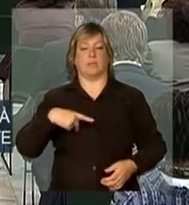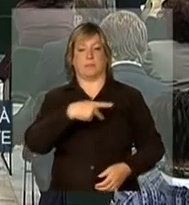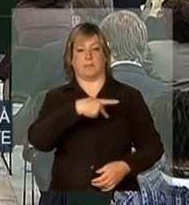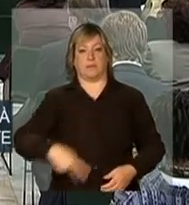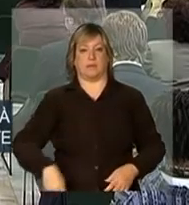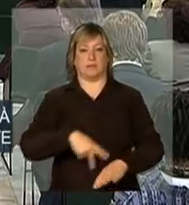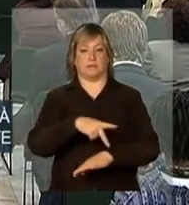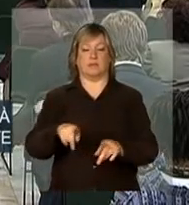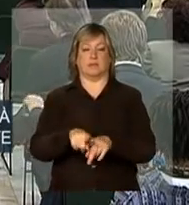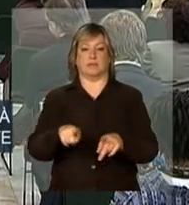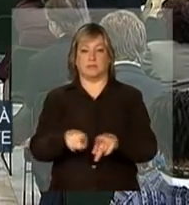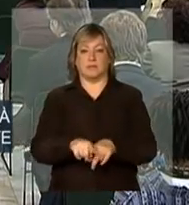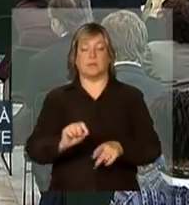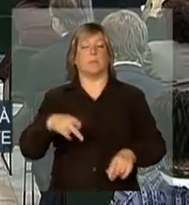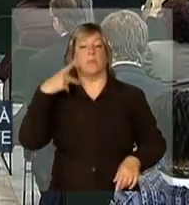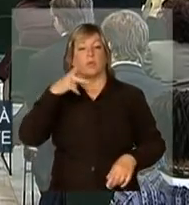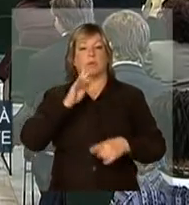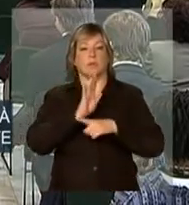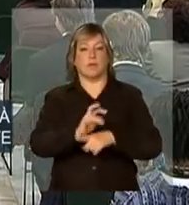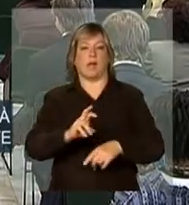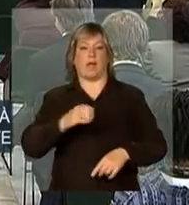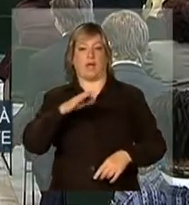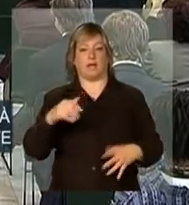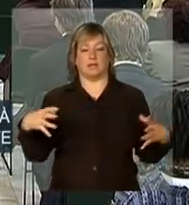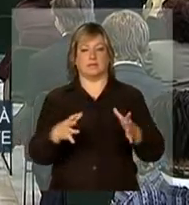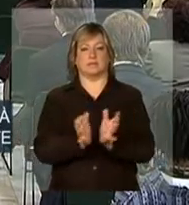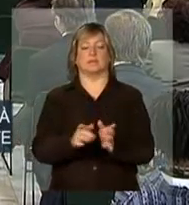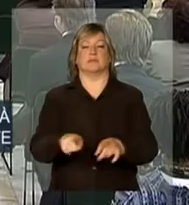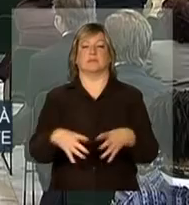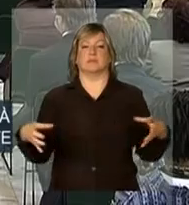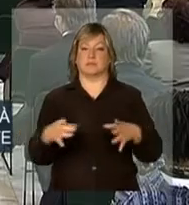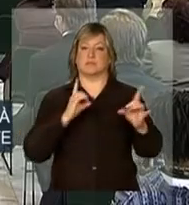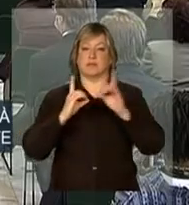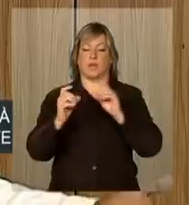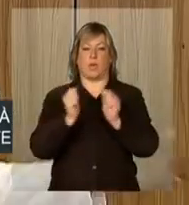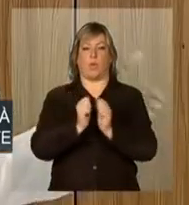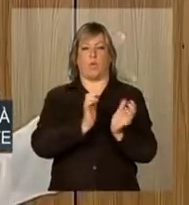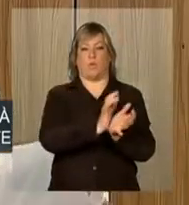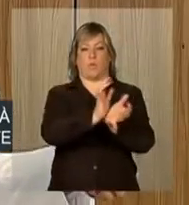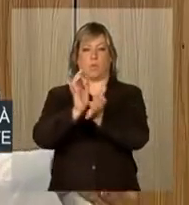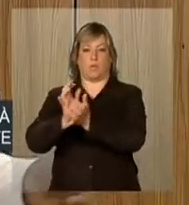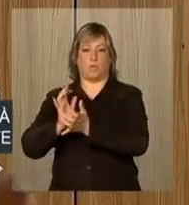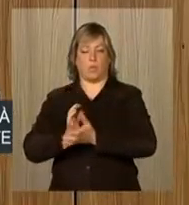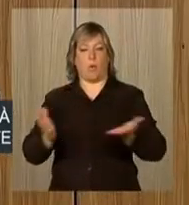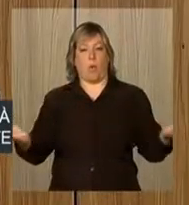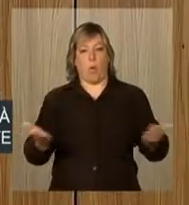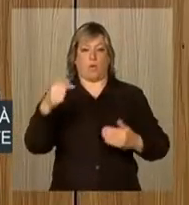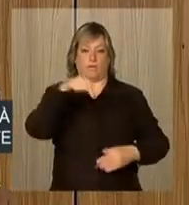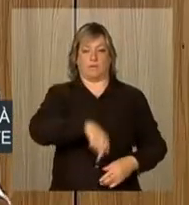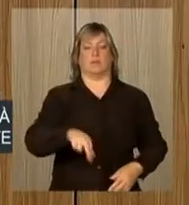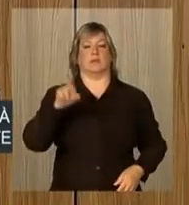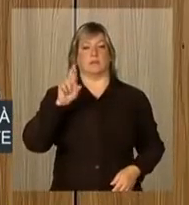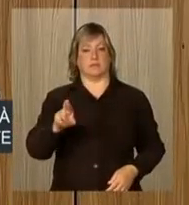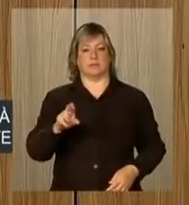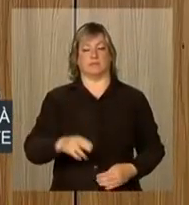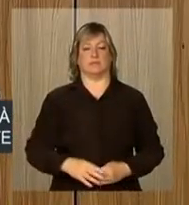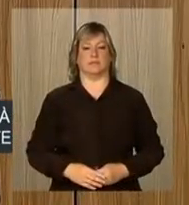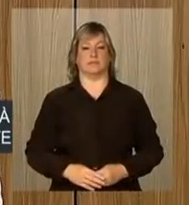Secretaria de Políticas de Promoção da Igualdade Racial, em diálogos com as organizações aqui hoje representadas.